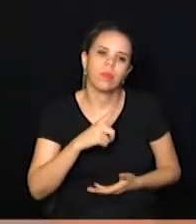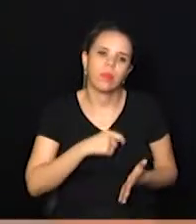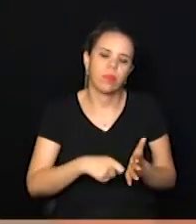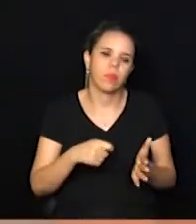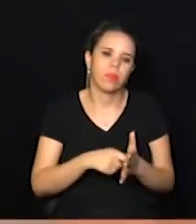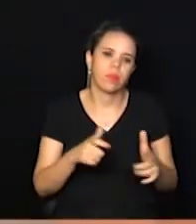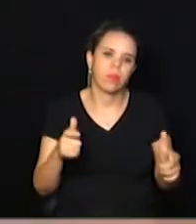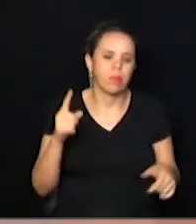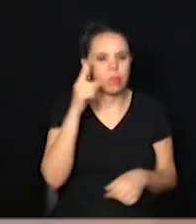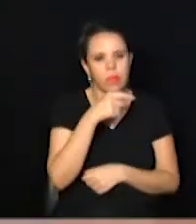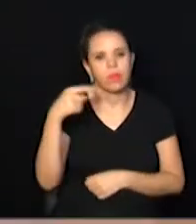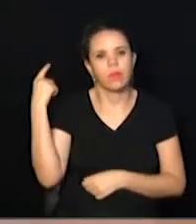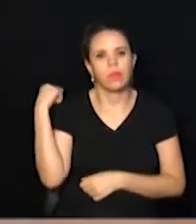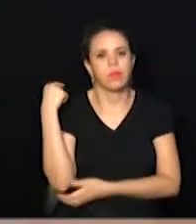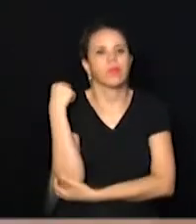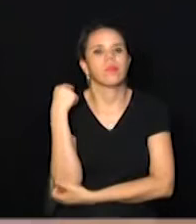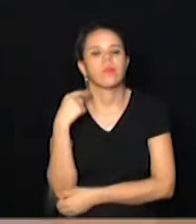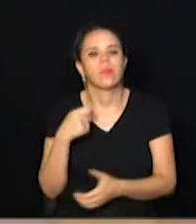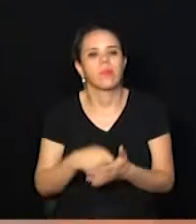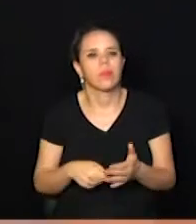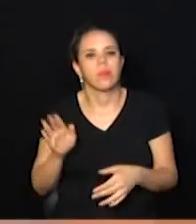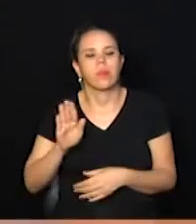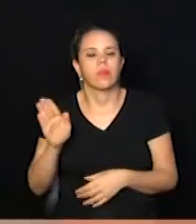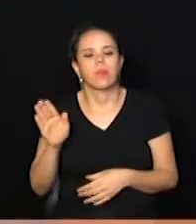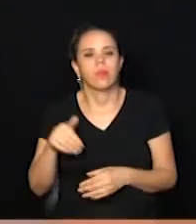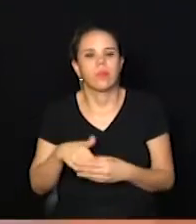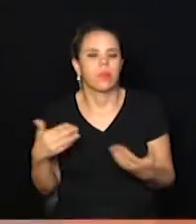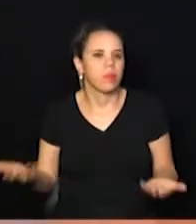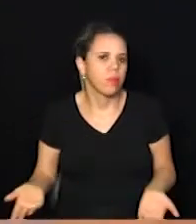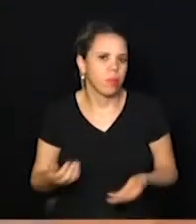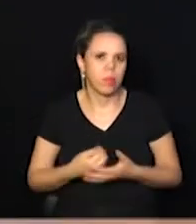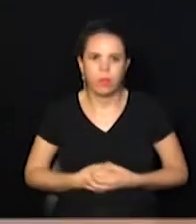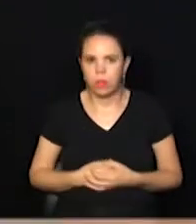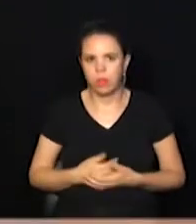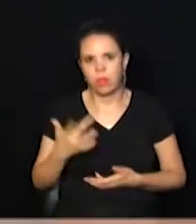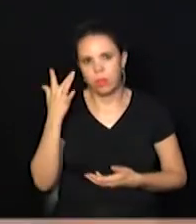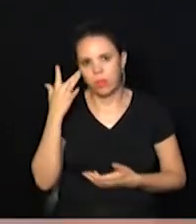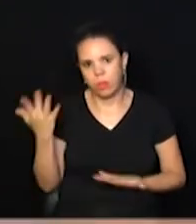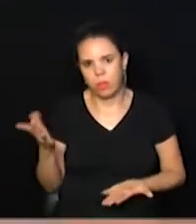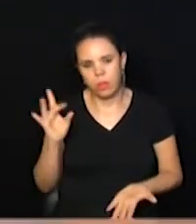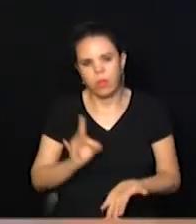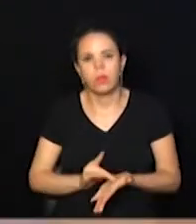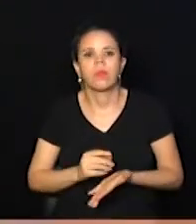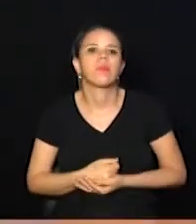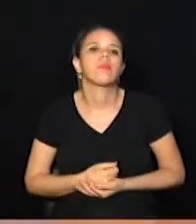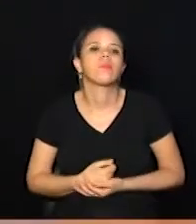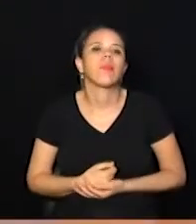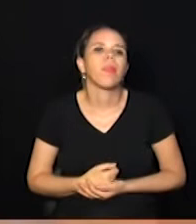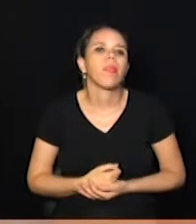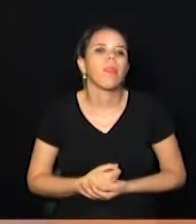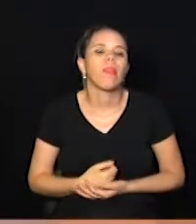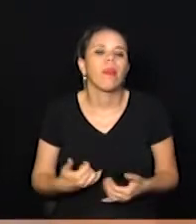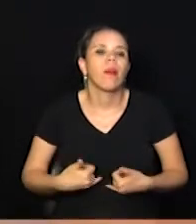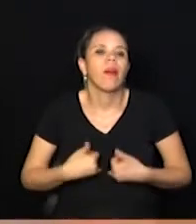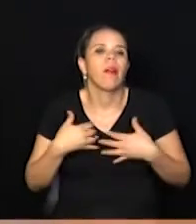mais duras, né? Muito mais difíceis do que as batalhas eleitorais. E acho que o fato que nos orgulha